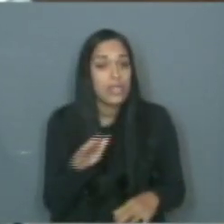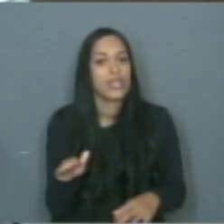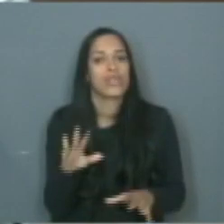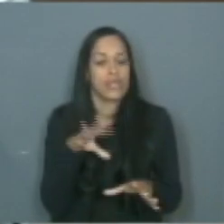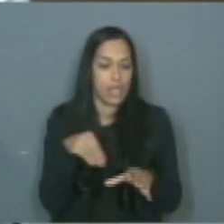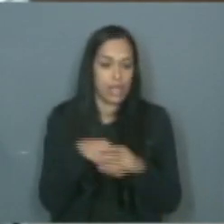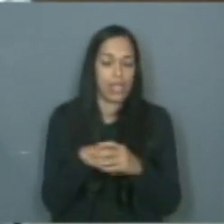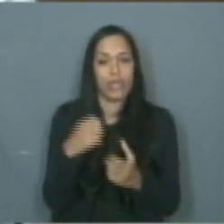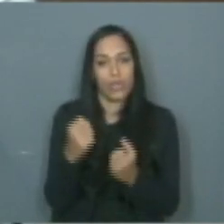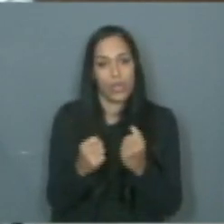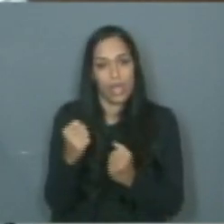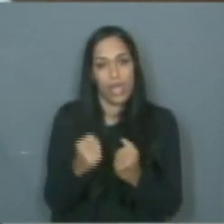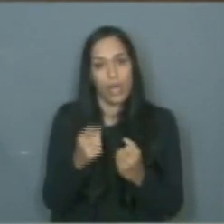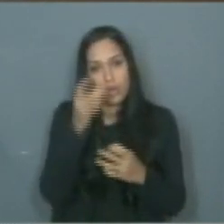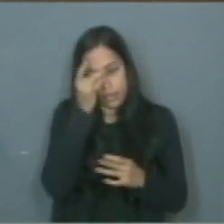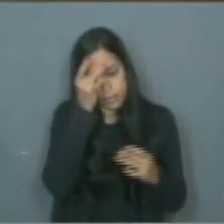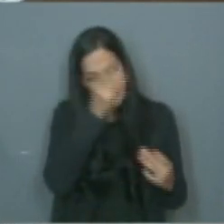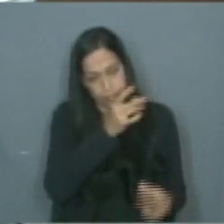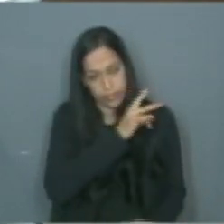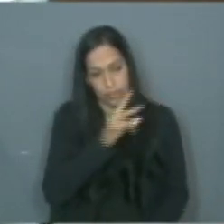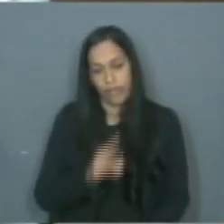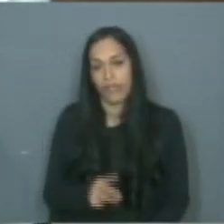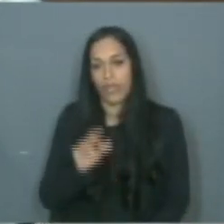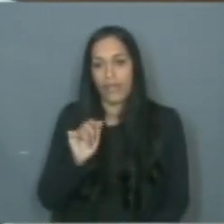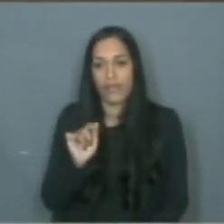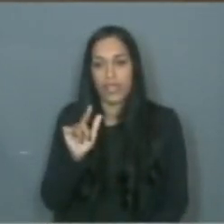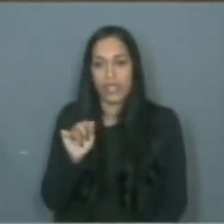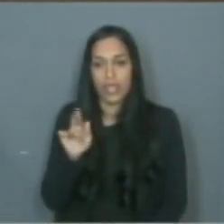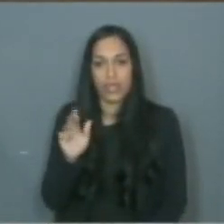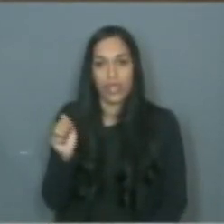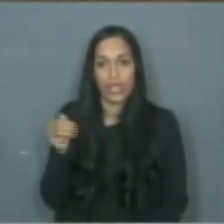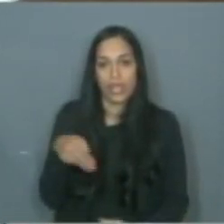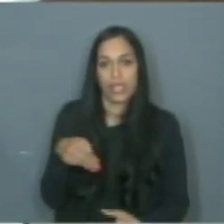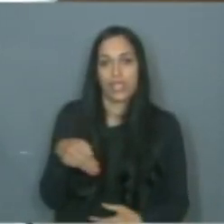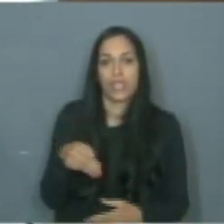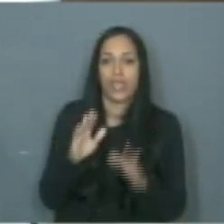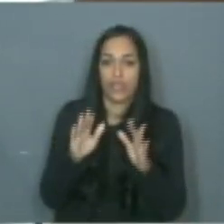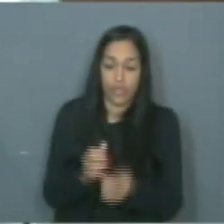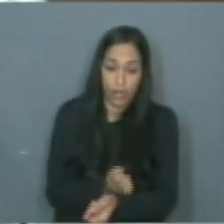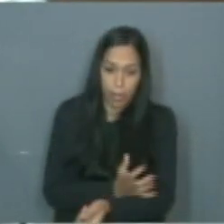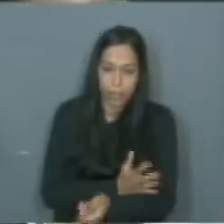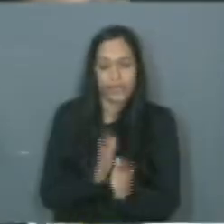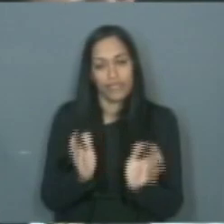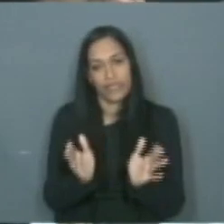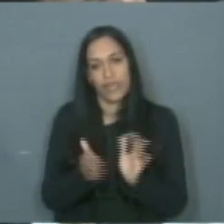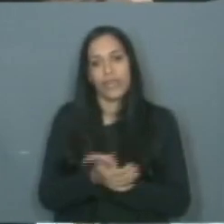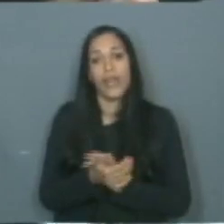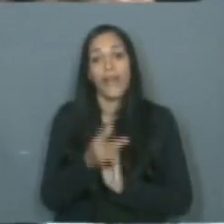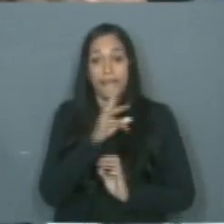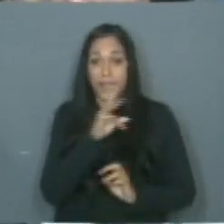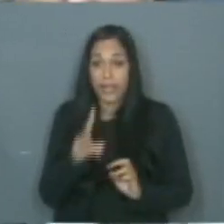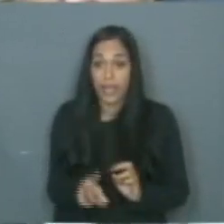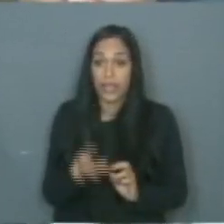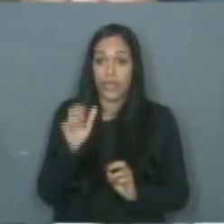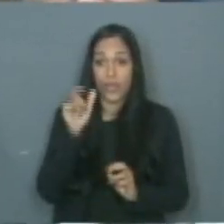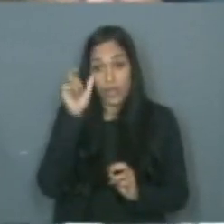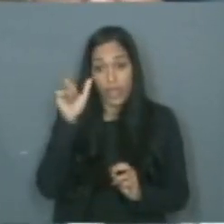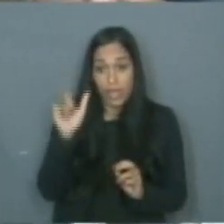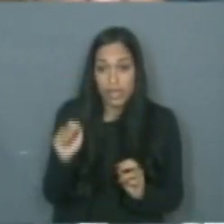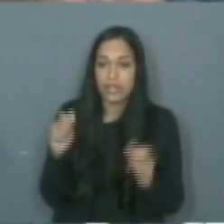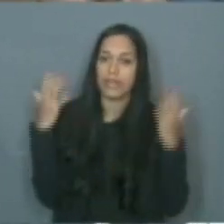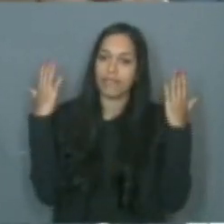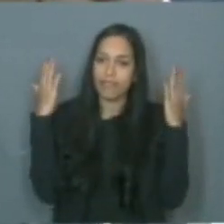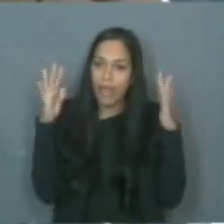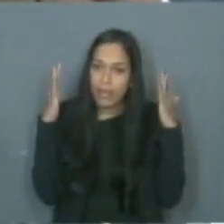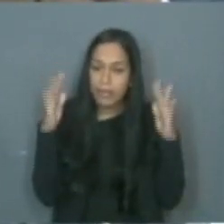está dentro de um carro. Eu ouço com atenção o vereador Felipe Alecrim, que eu já estou emocionada. Vereadora Ana Lúcia, eu quero parabenizar Vossa